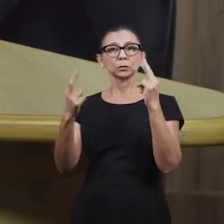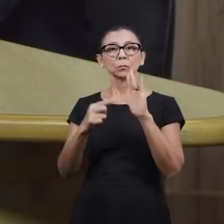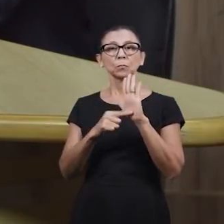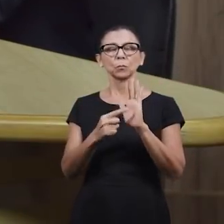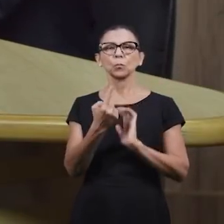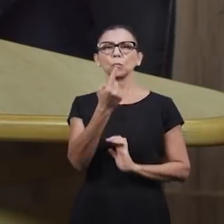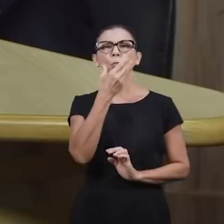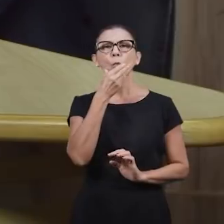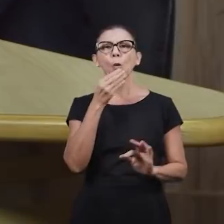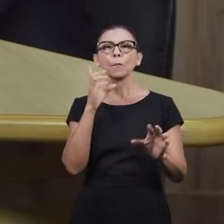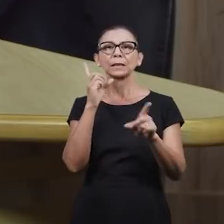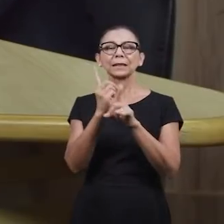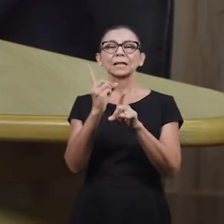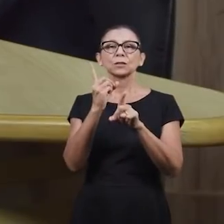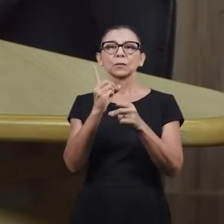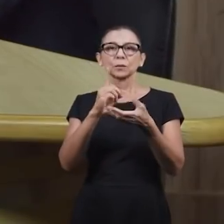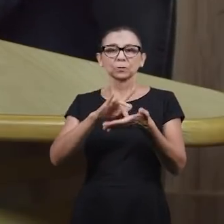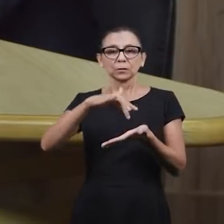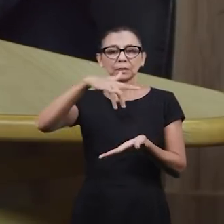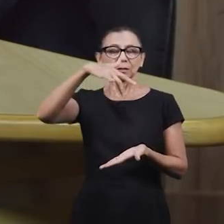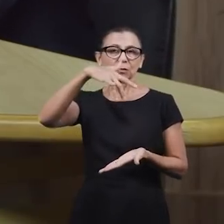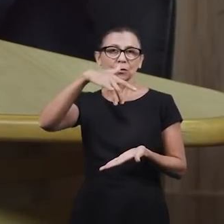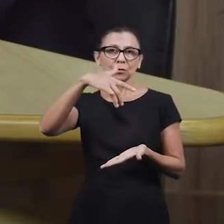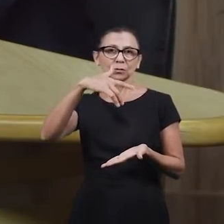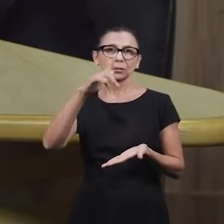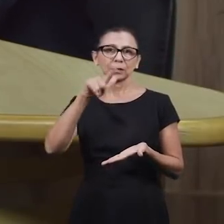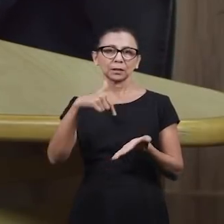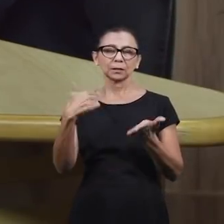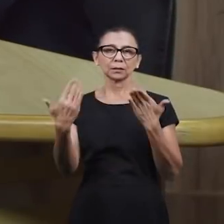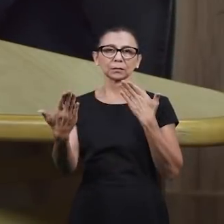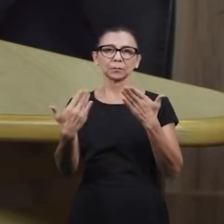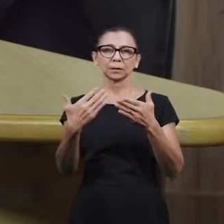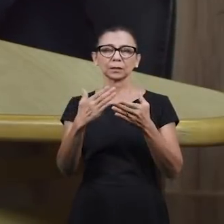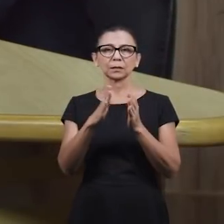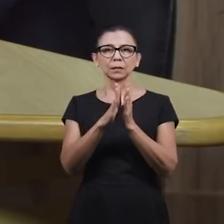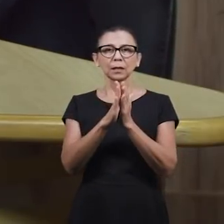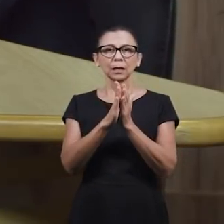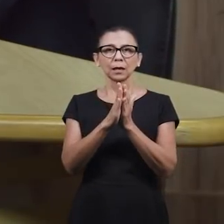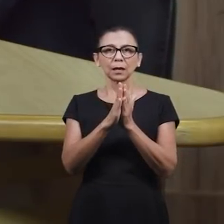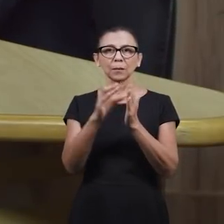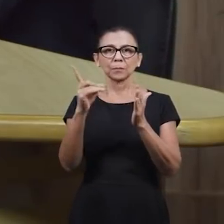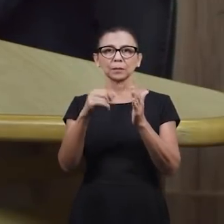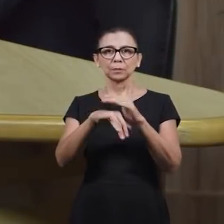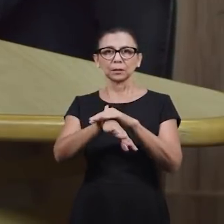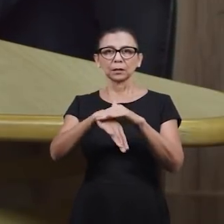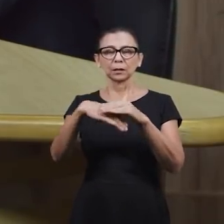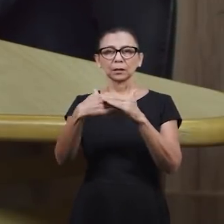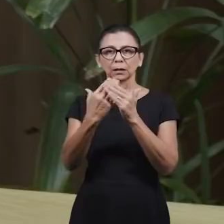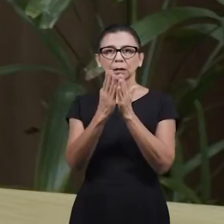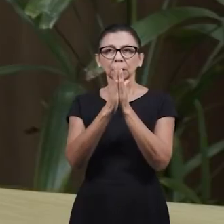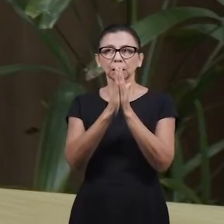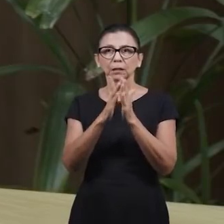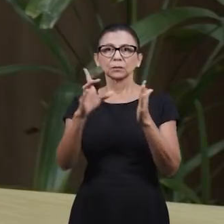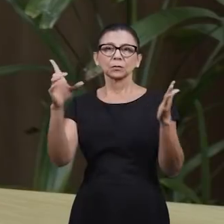que um homem descobriu o tesouro, né? Se referindo à palavra, que foi Martinho